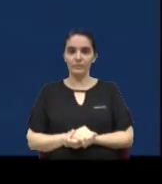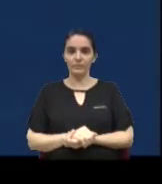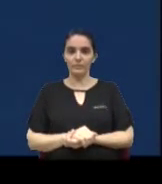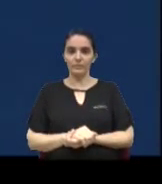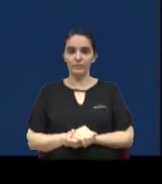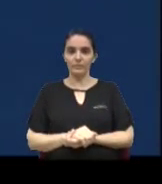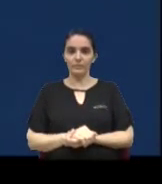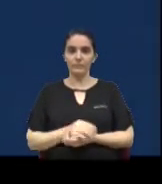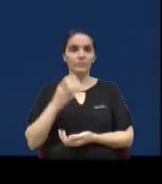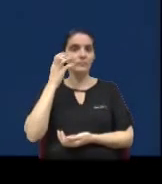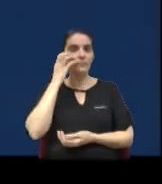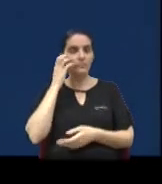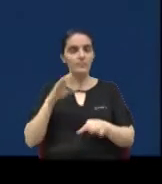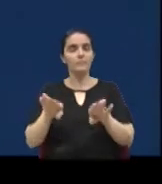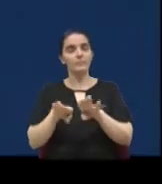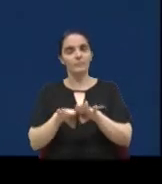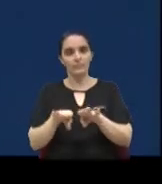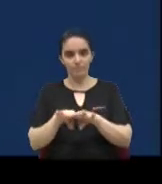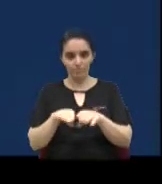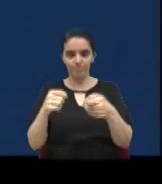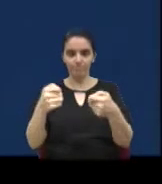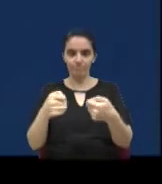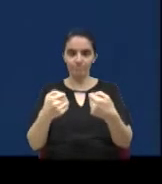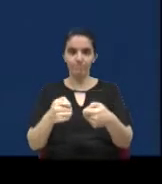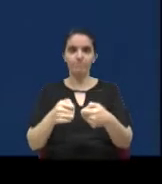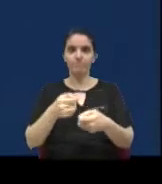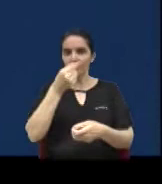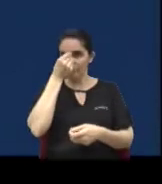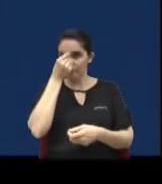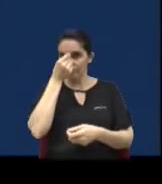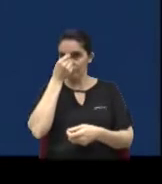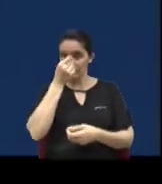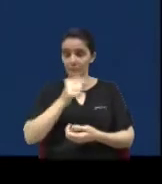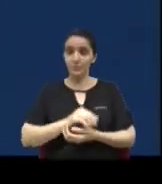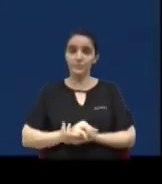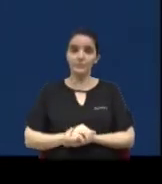Dr. Marcelo Rossi. Jorge Freitas.